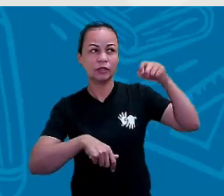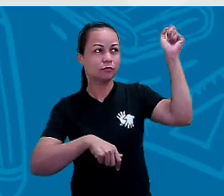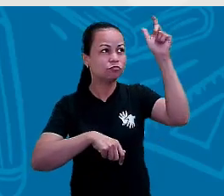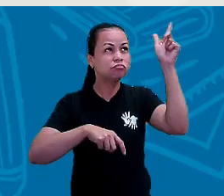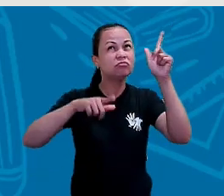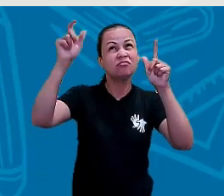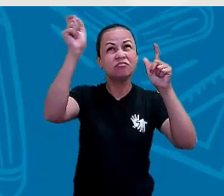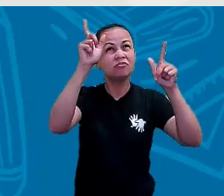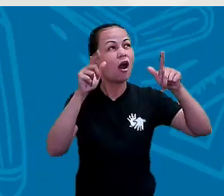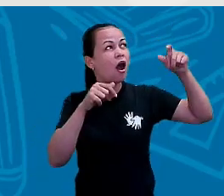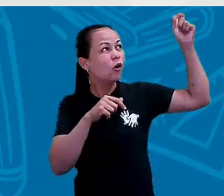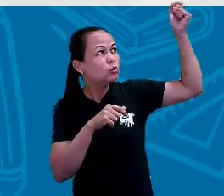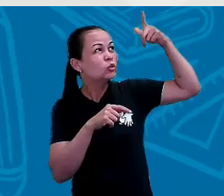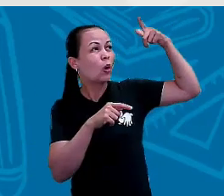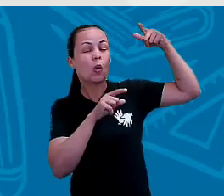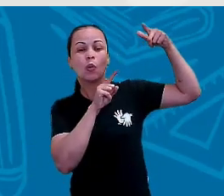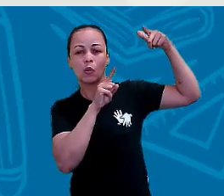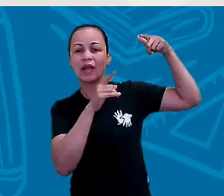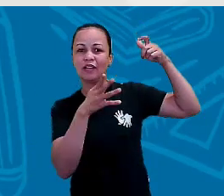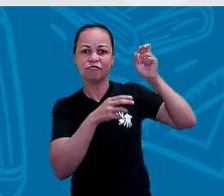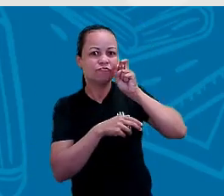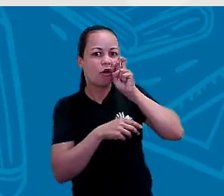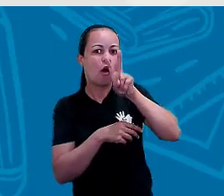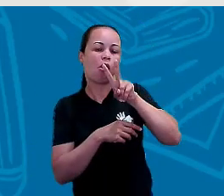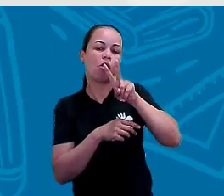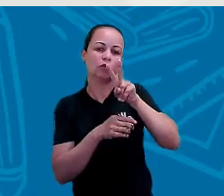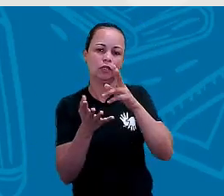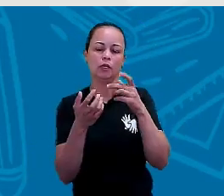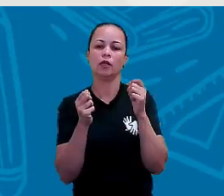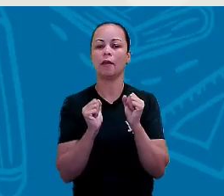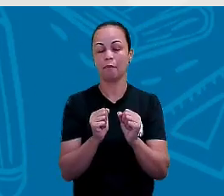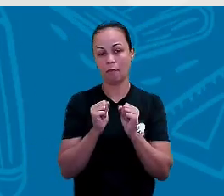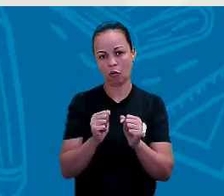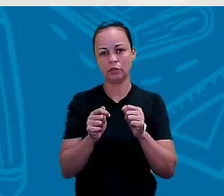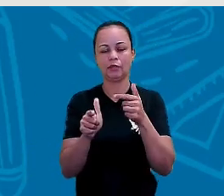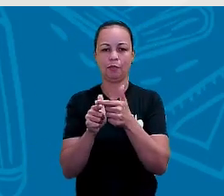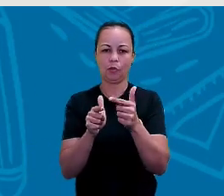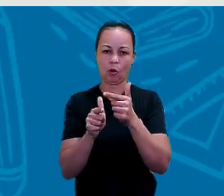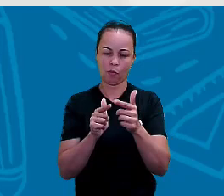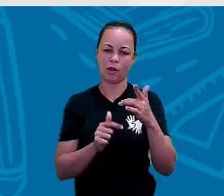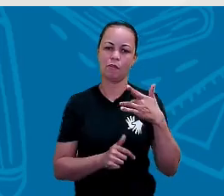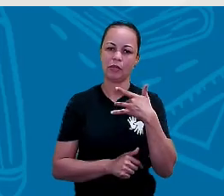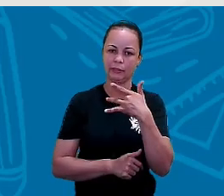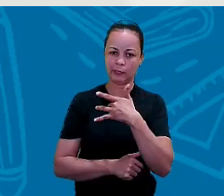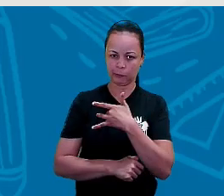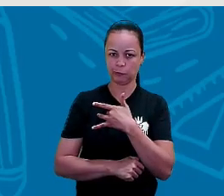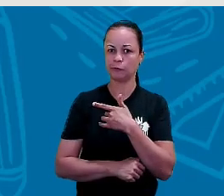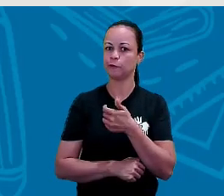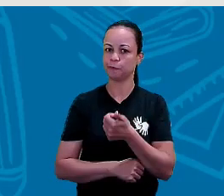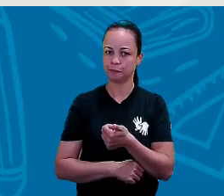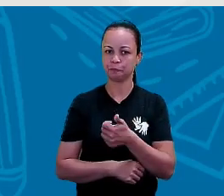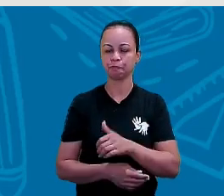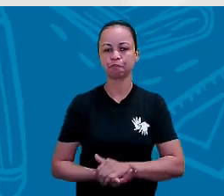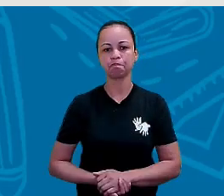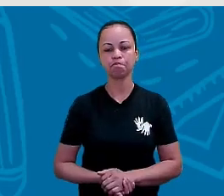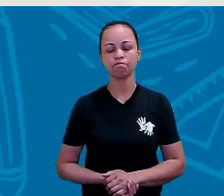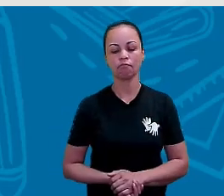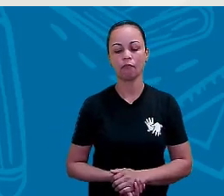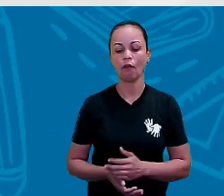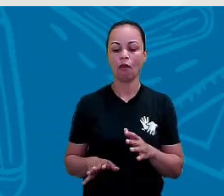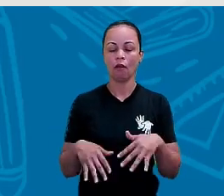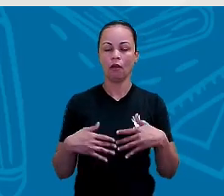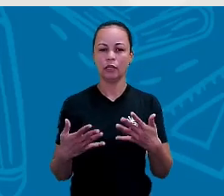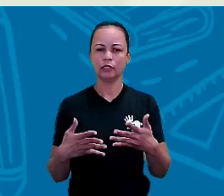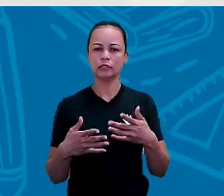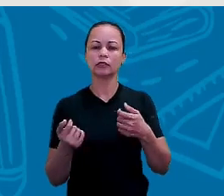mais fortes e eles podem causar prejuízos à nossa saúde, tá certo? Assim como também